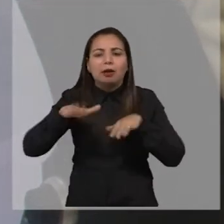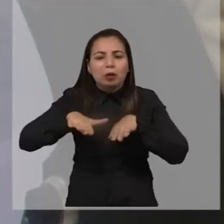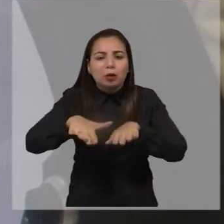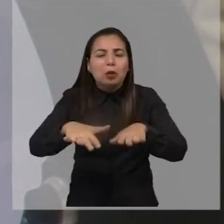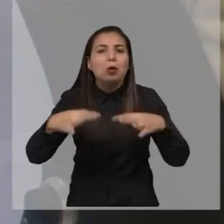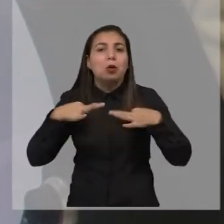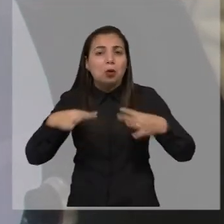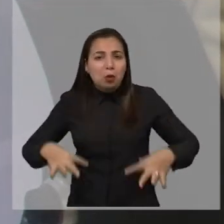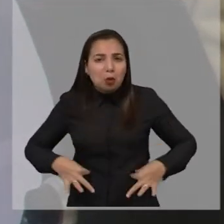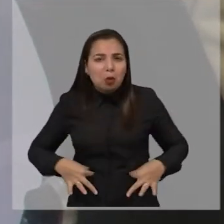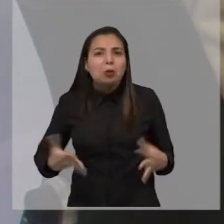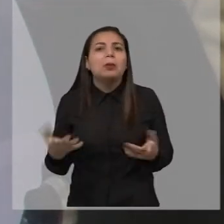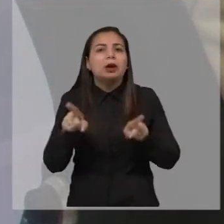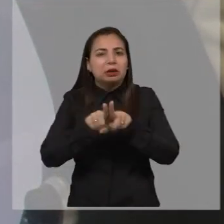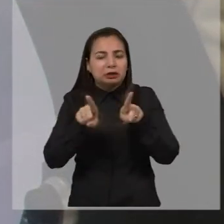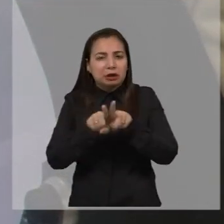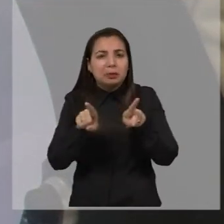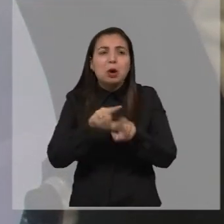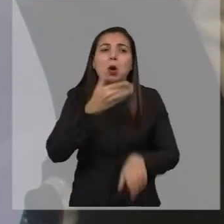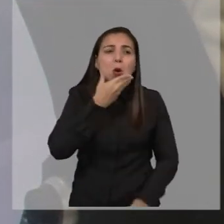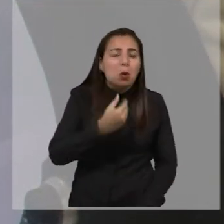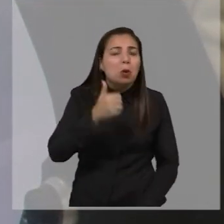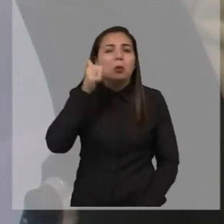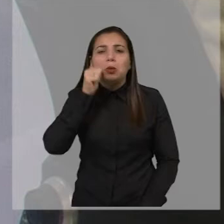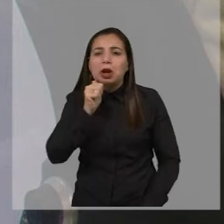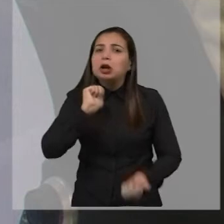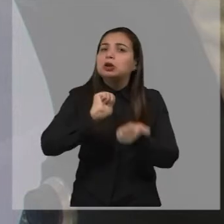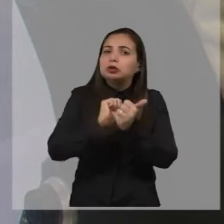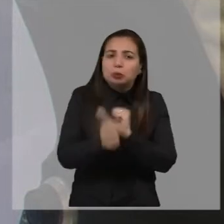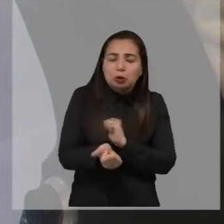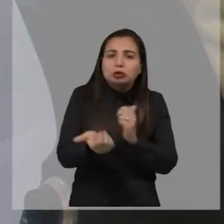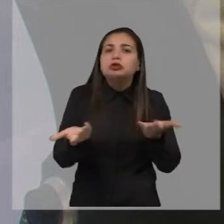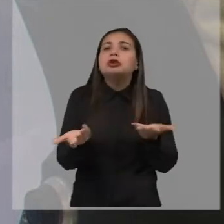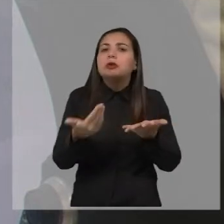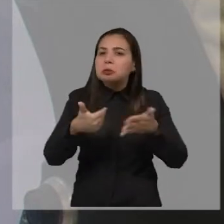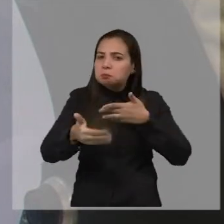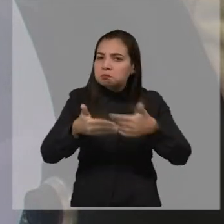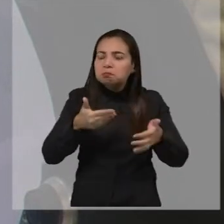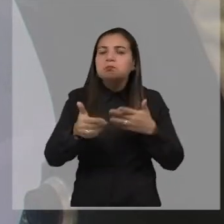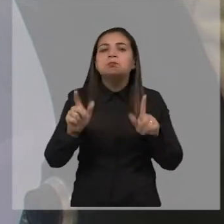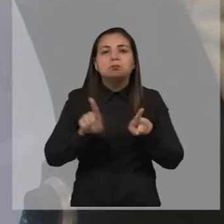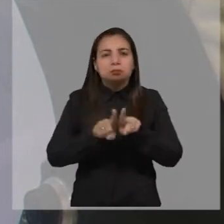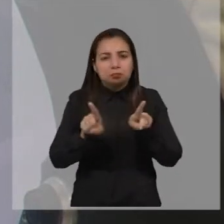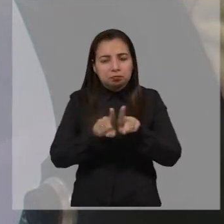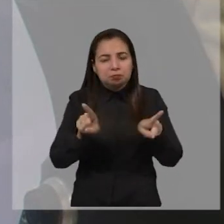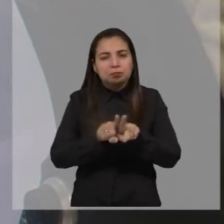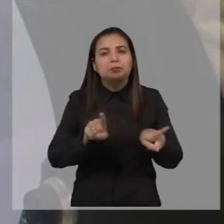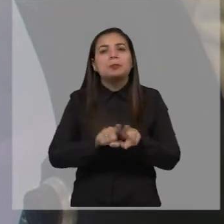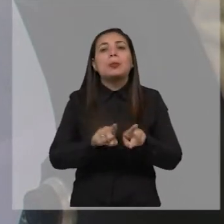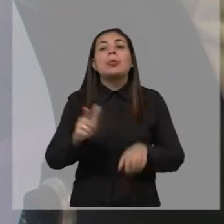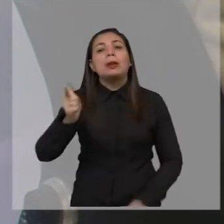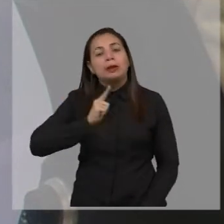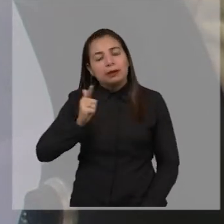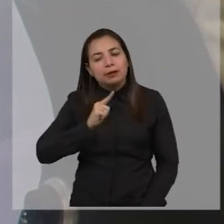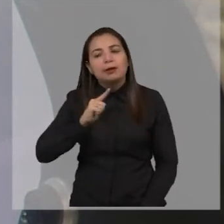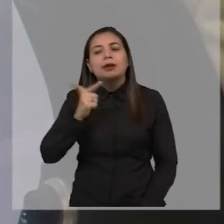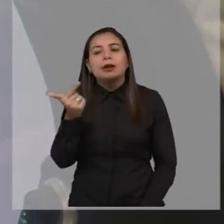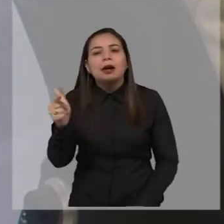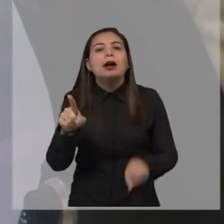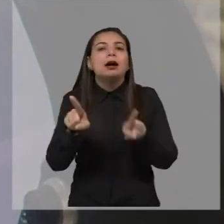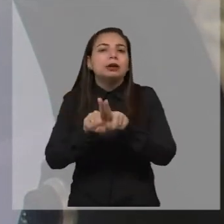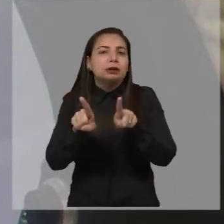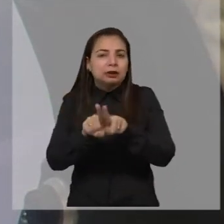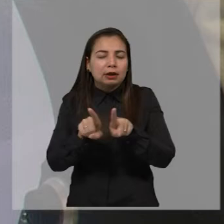Confecções, roupas femininas, masculinas, esportivas. Então, além de todas as que você relatou, a gente tem as atividades